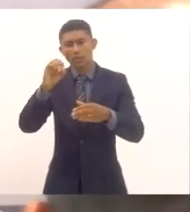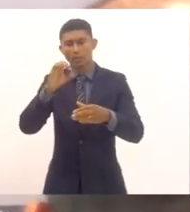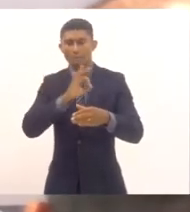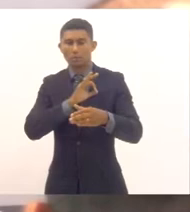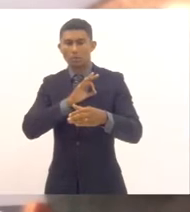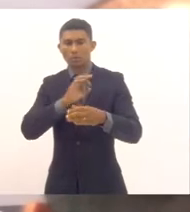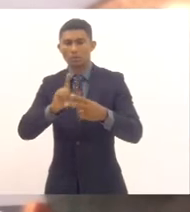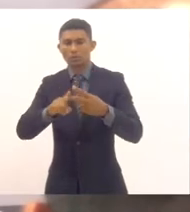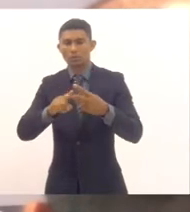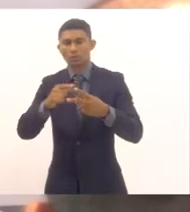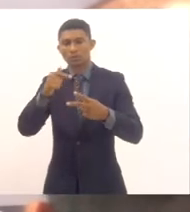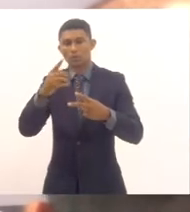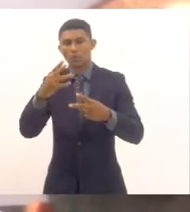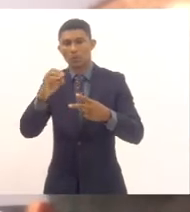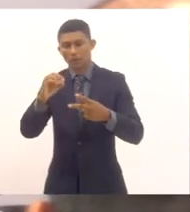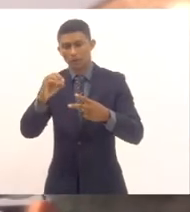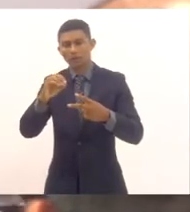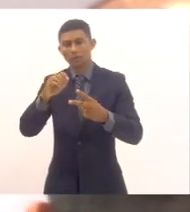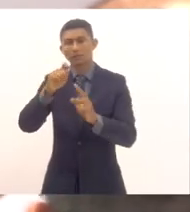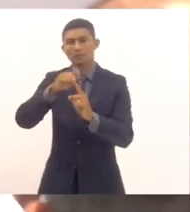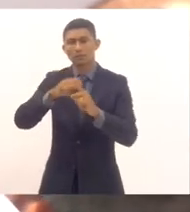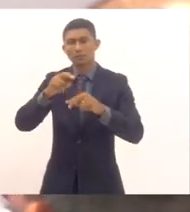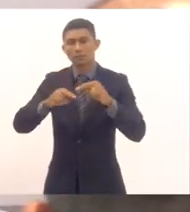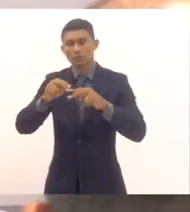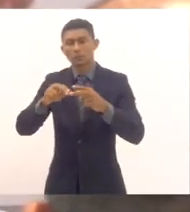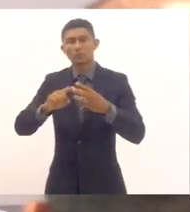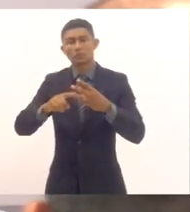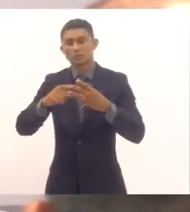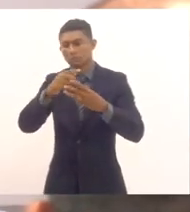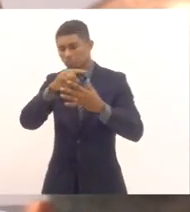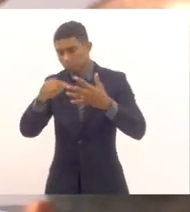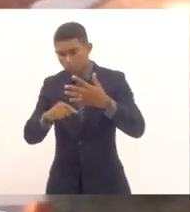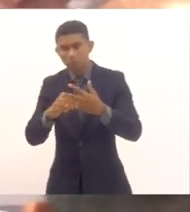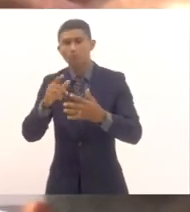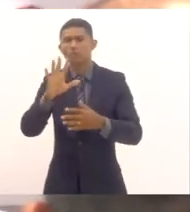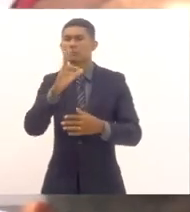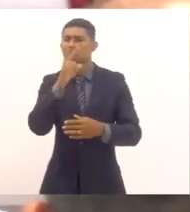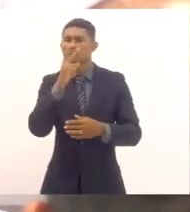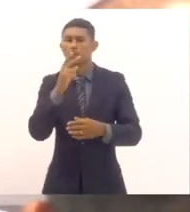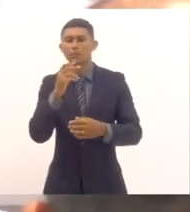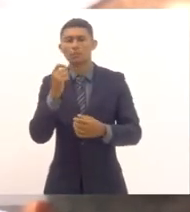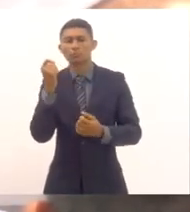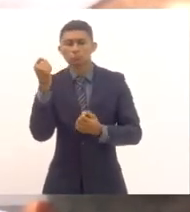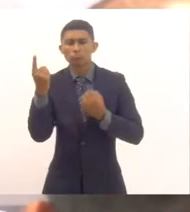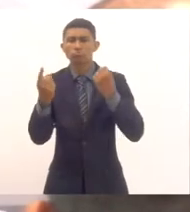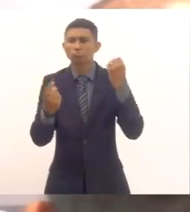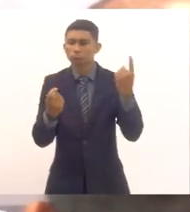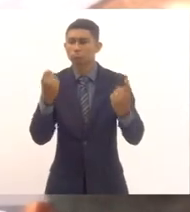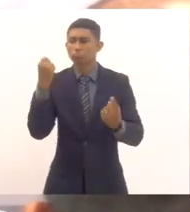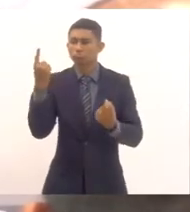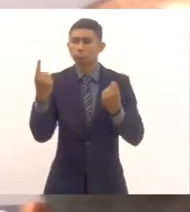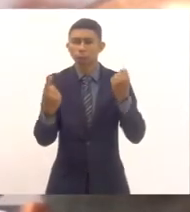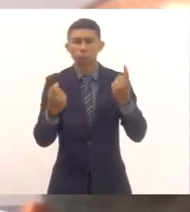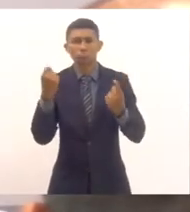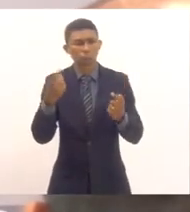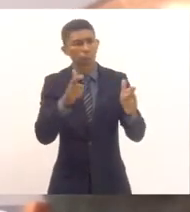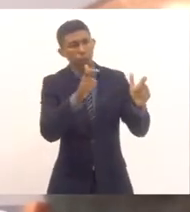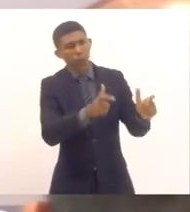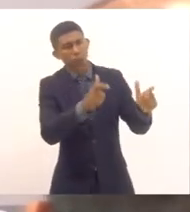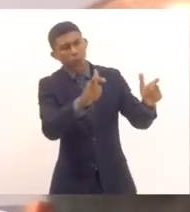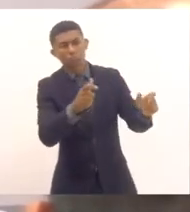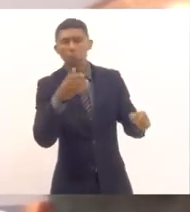é q740 em Juiz 600 policiais mas em determinados momentos localizado pontuais E